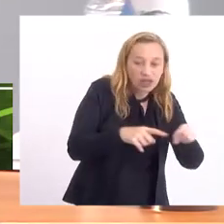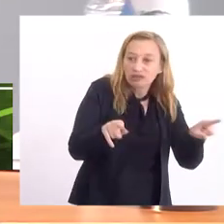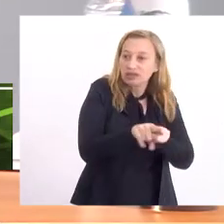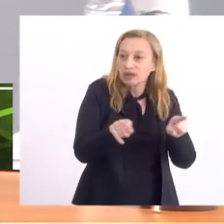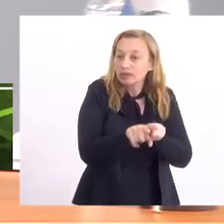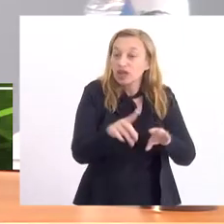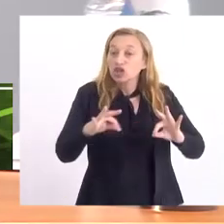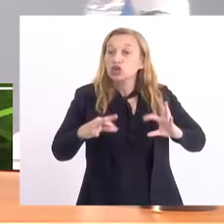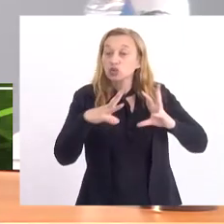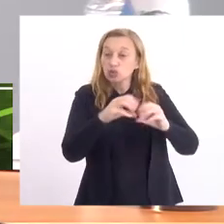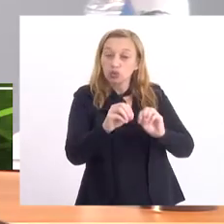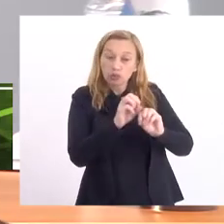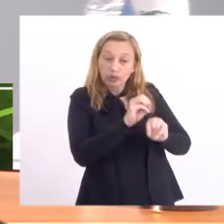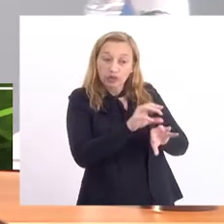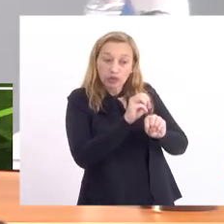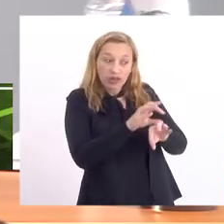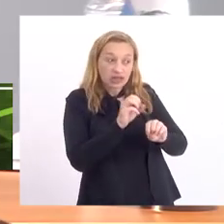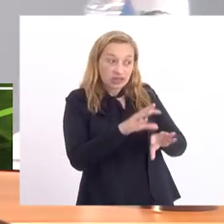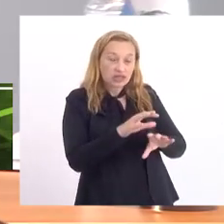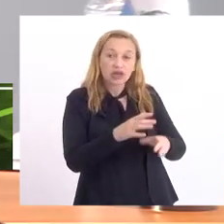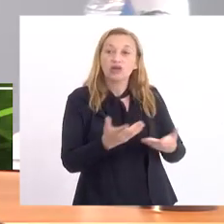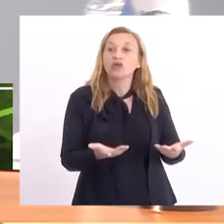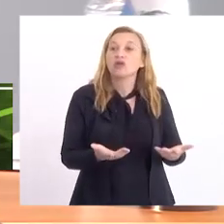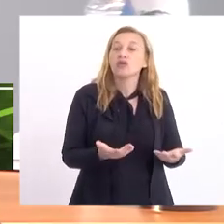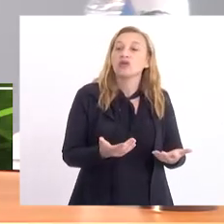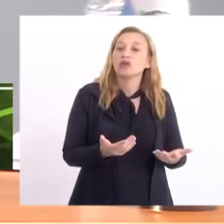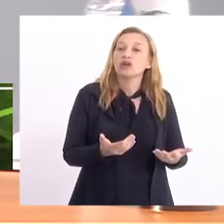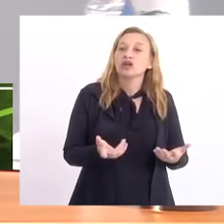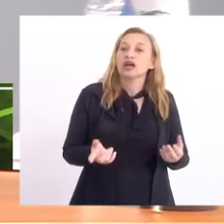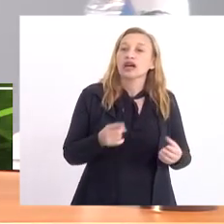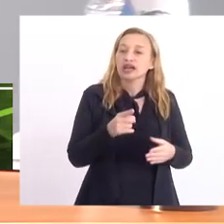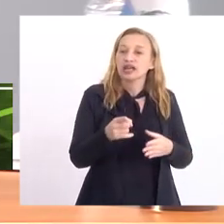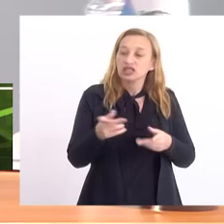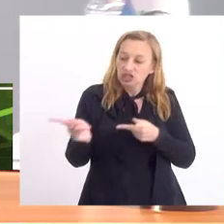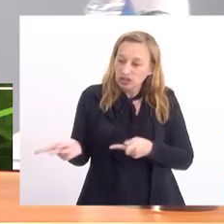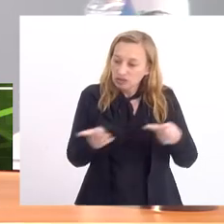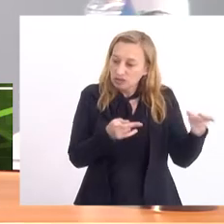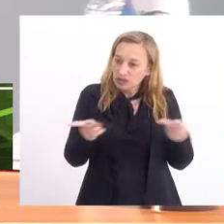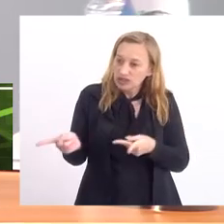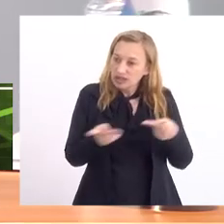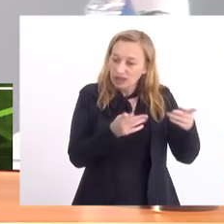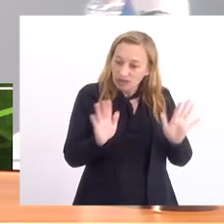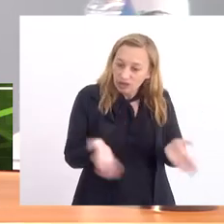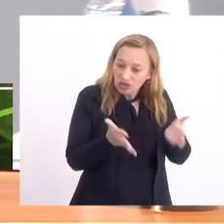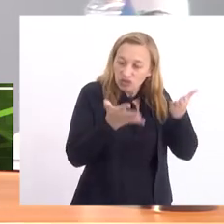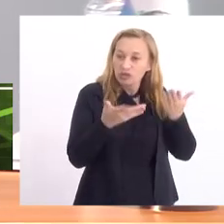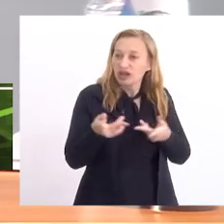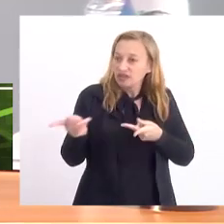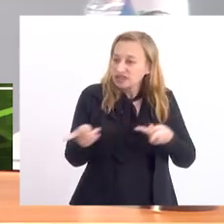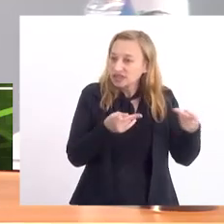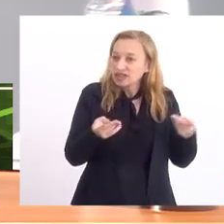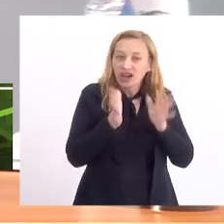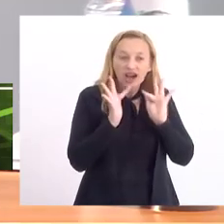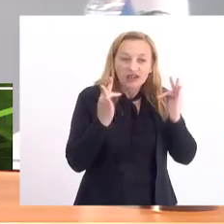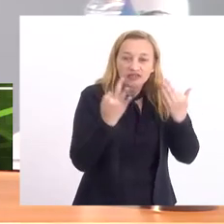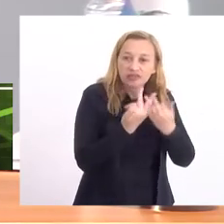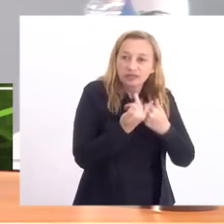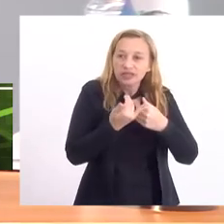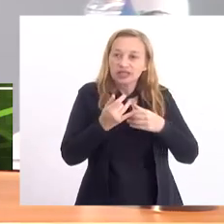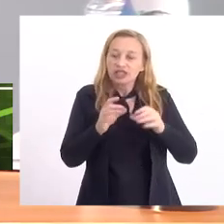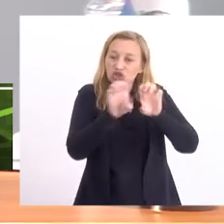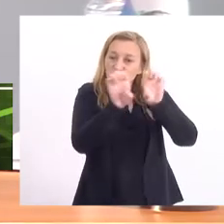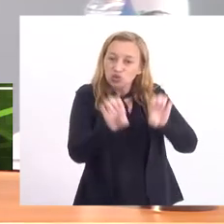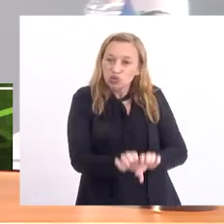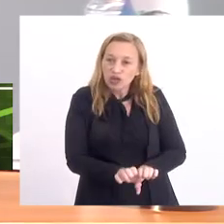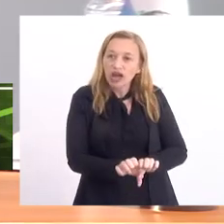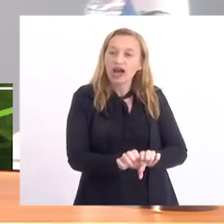para a sócio-educação, são aqueles que já estão elencados na visitação, para estimular a visitação, que a família, para estruturar a